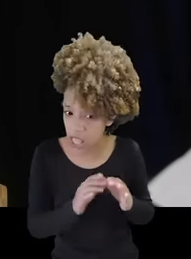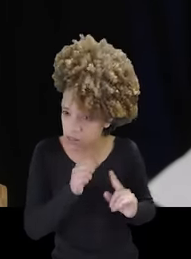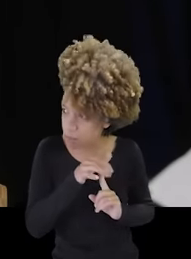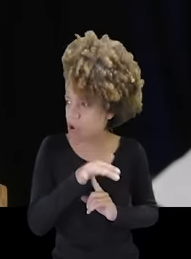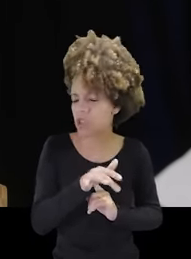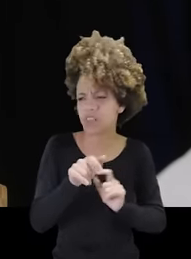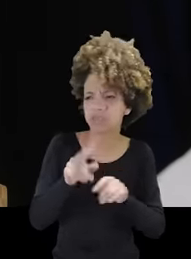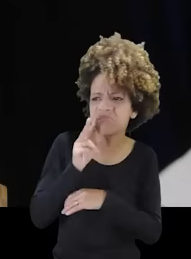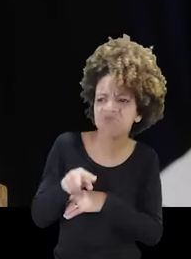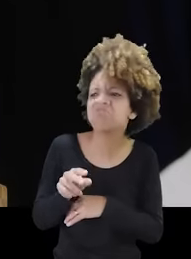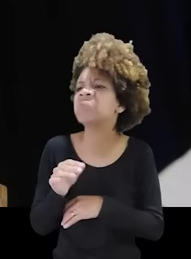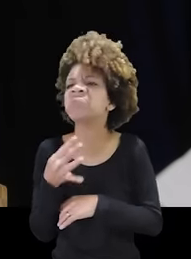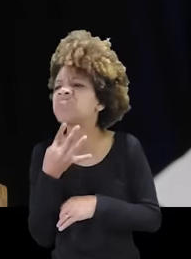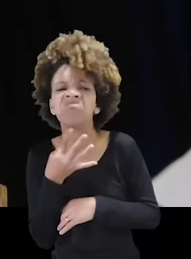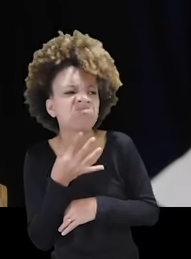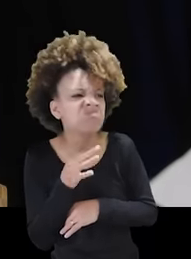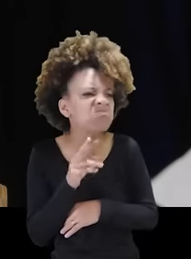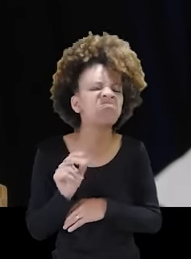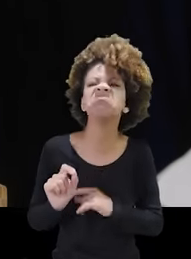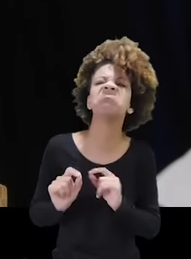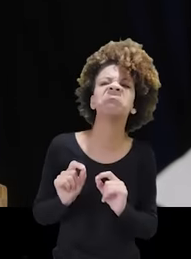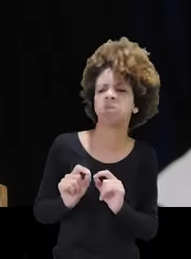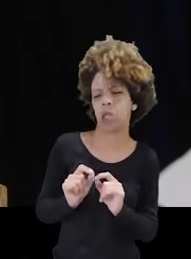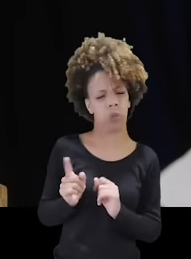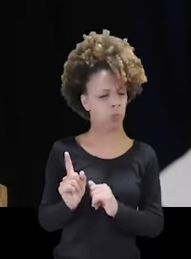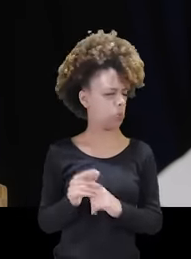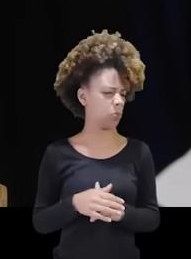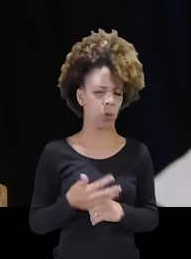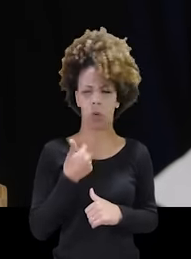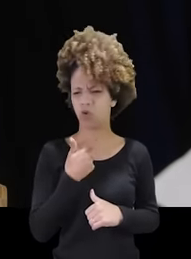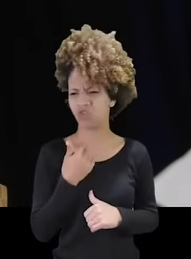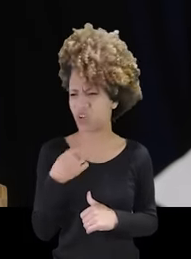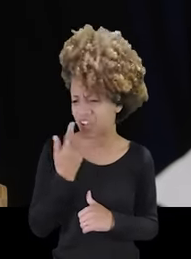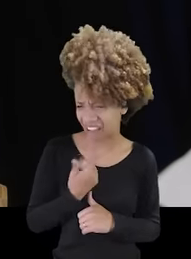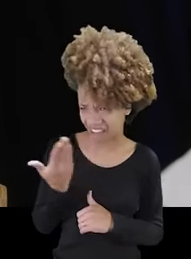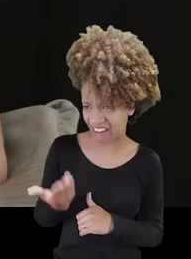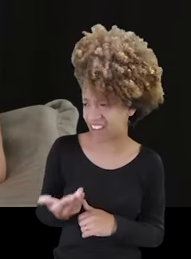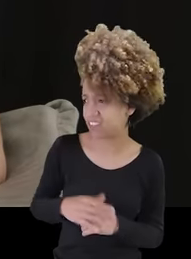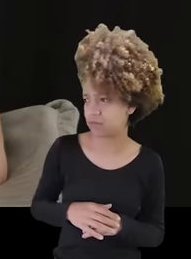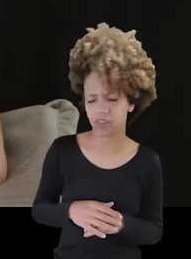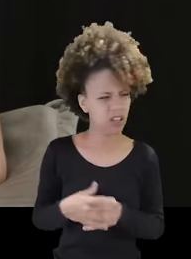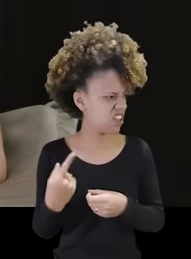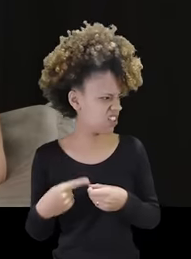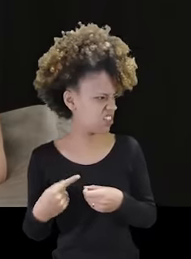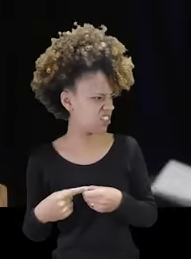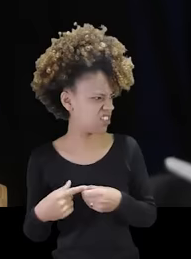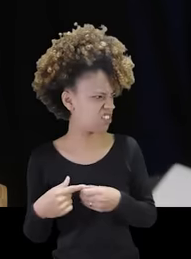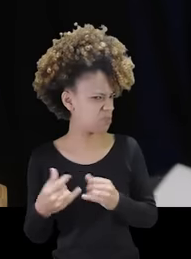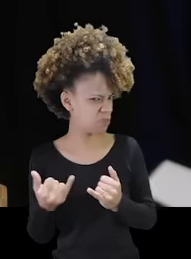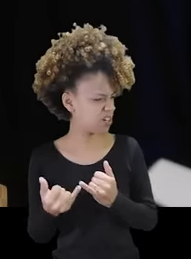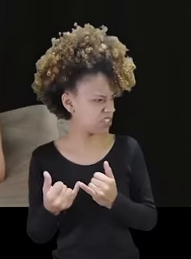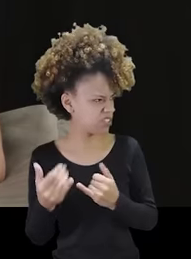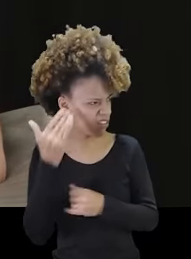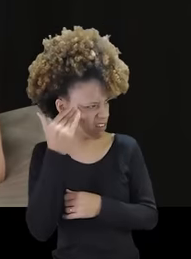as pessoas não te conhece não conhece a sua música e olha para você e fala assim Vocês não podem ser artista Olha a cara de vocês é meio interiorando um Coreia